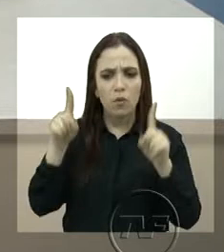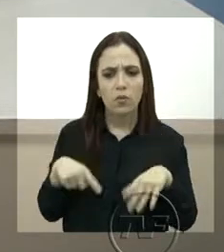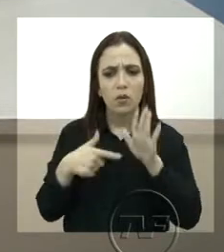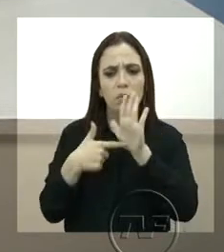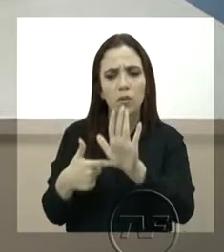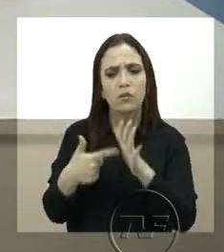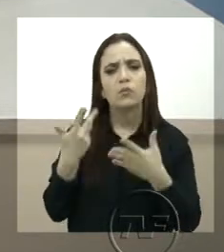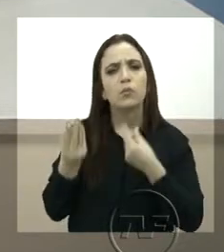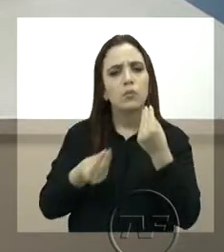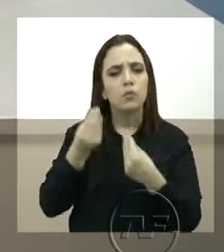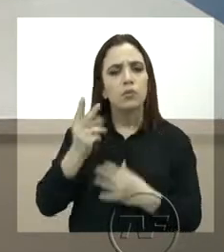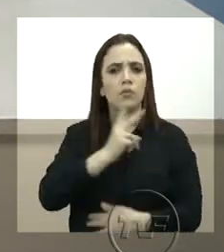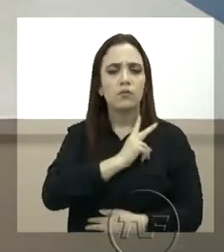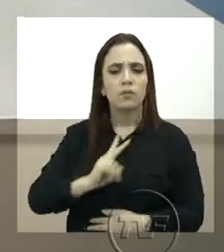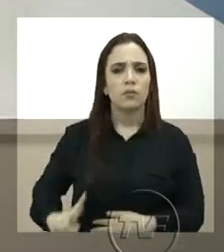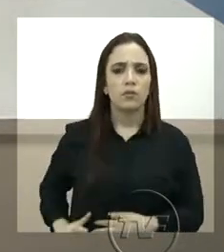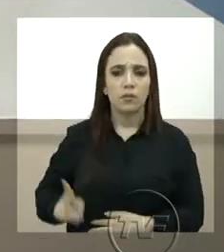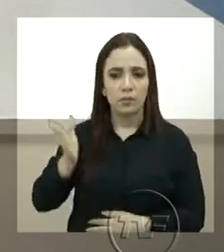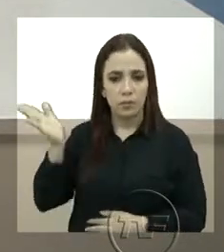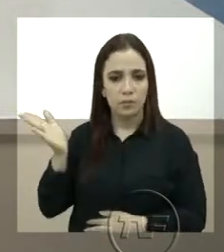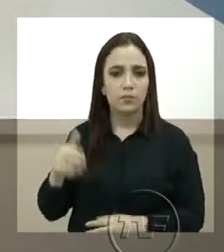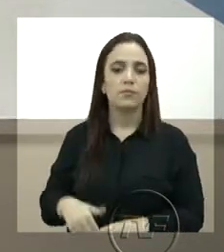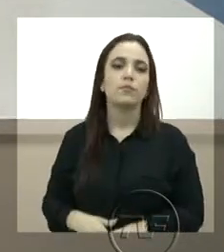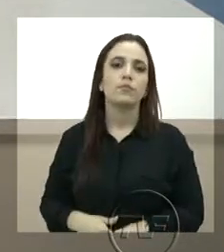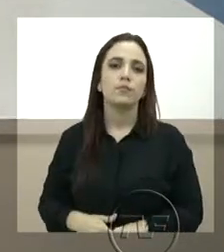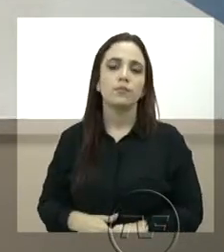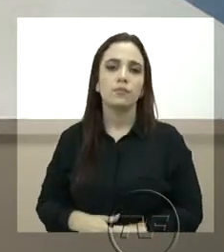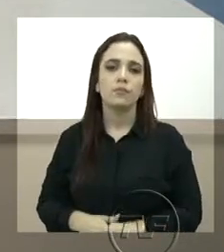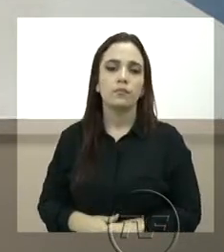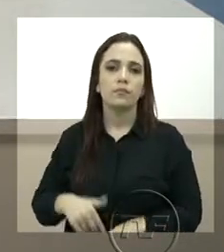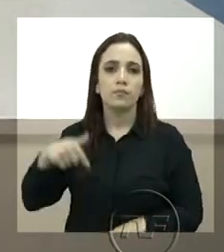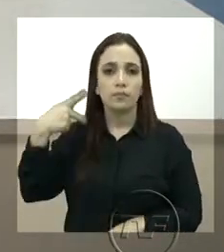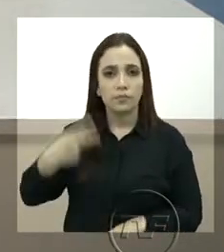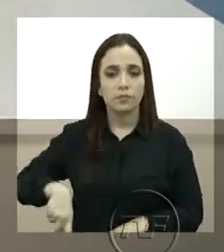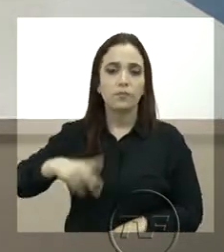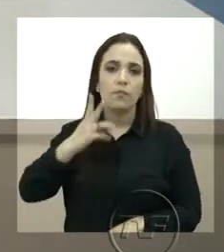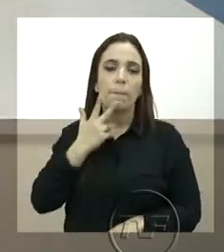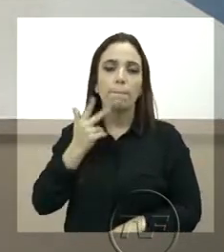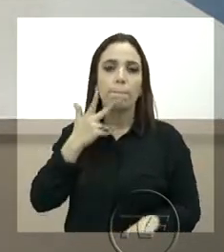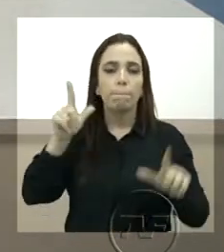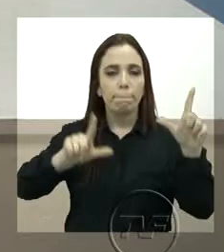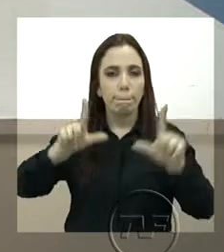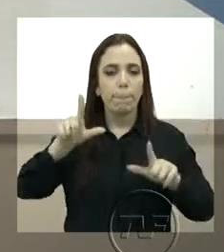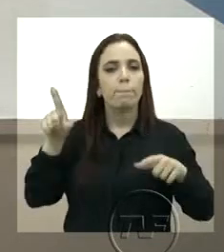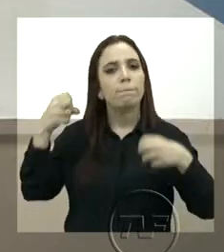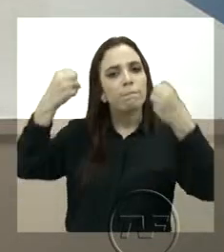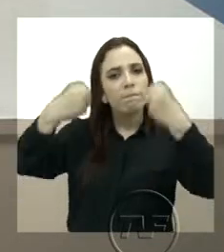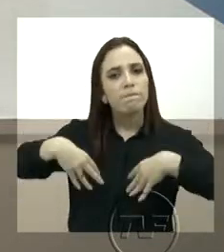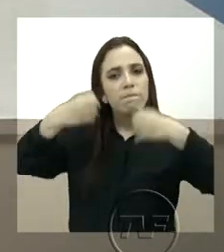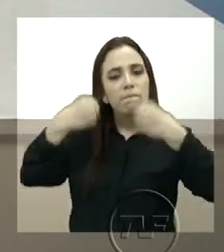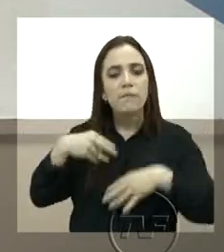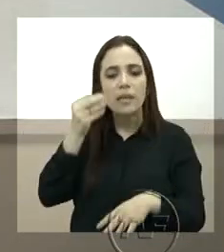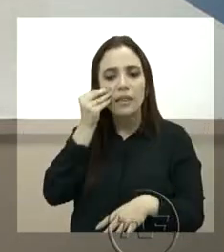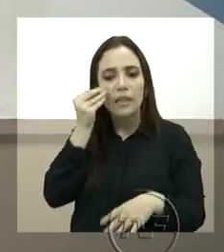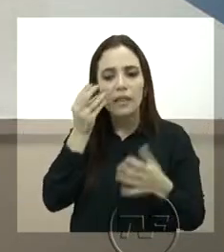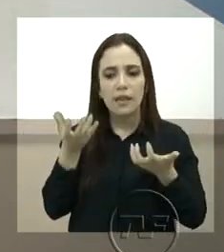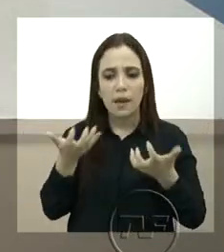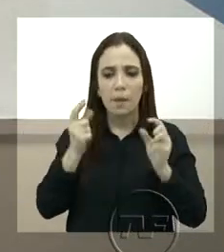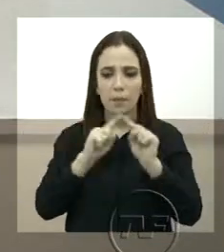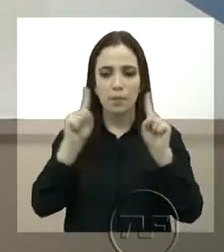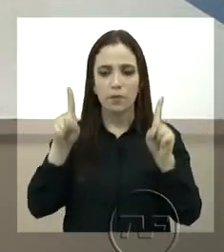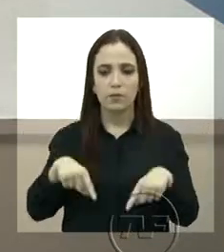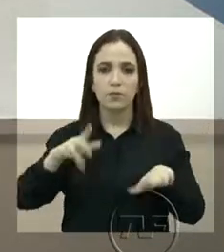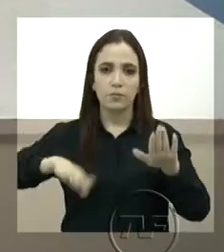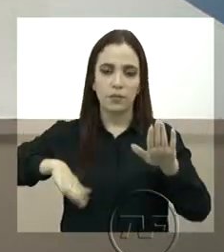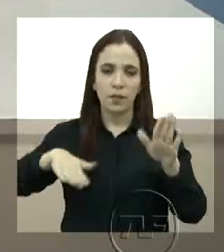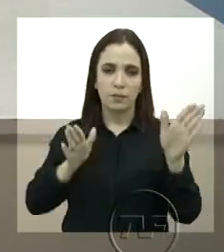apresentados pelo vereador Sargento Reginaldo, aqui do município de Fortaleza, tem então esta ampliação do projeto